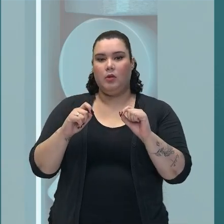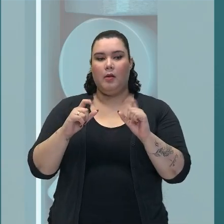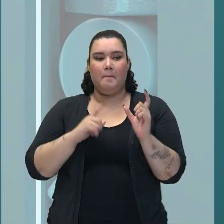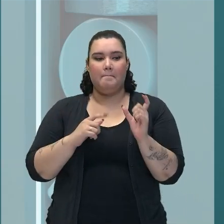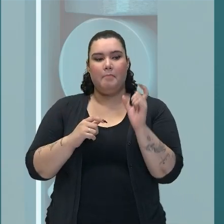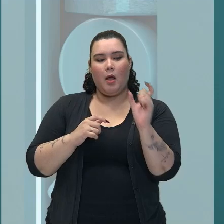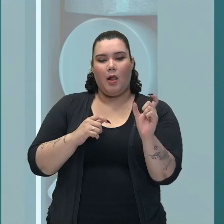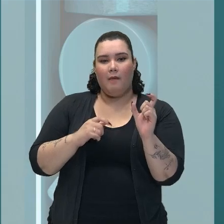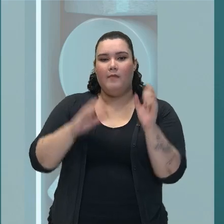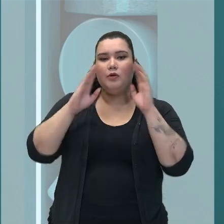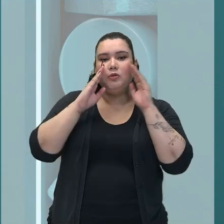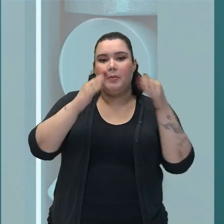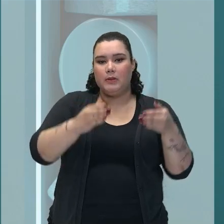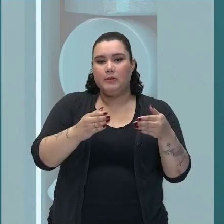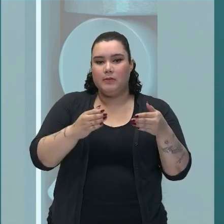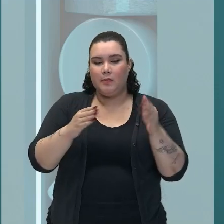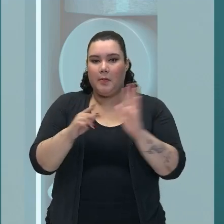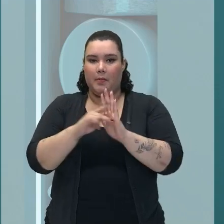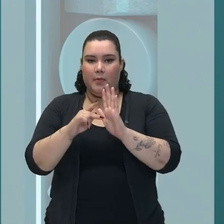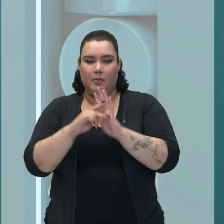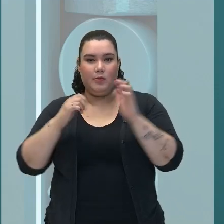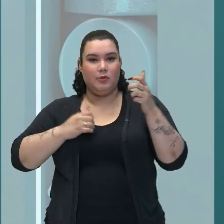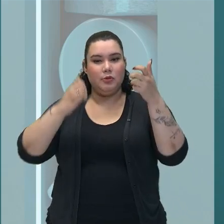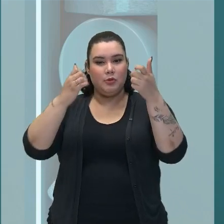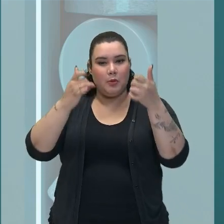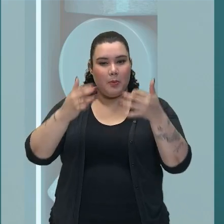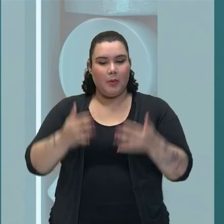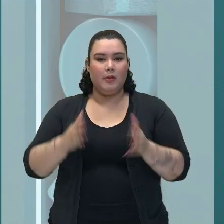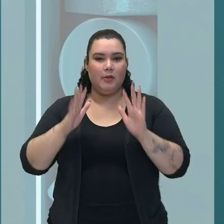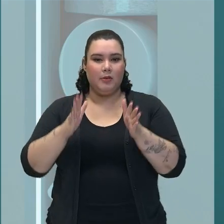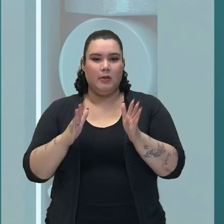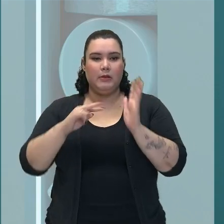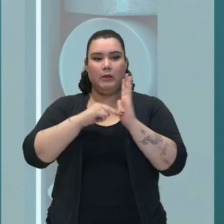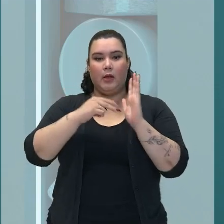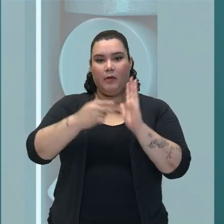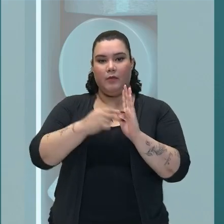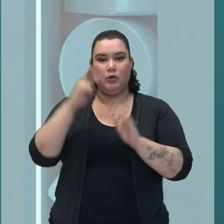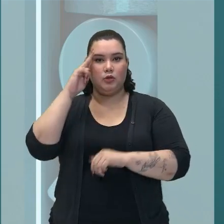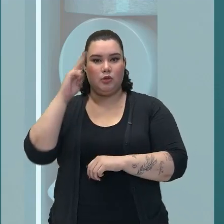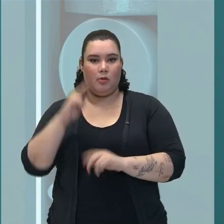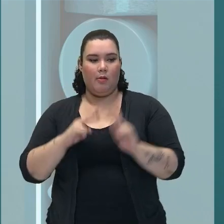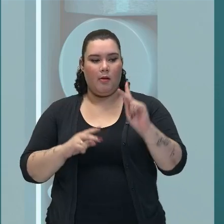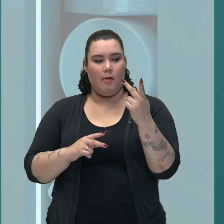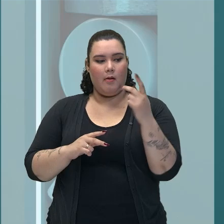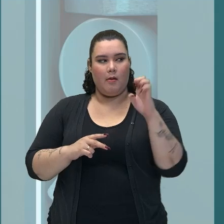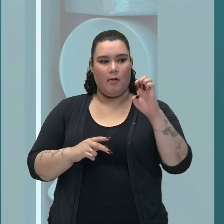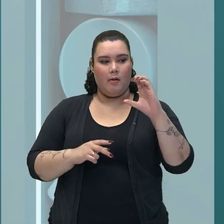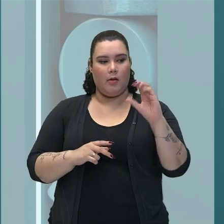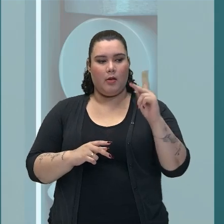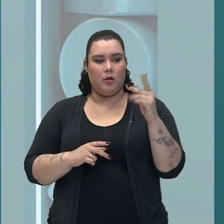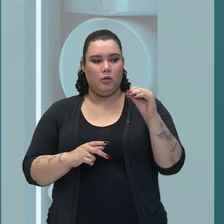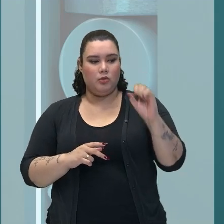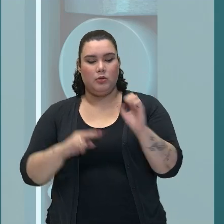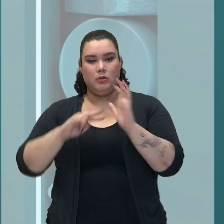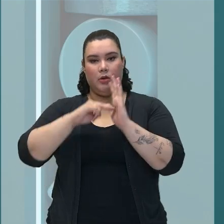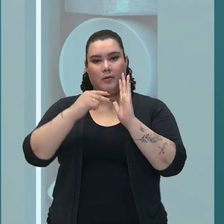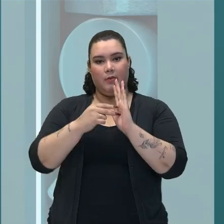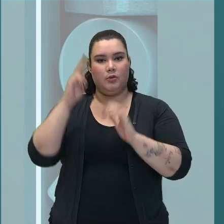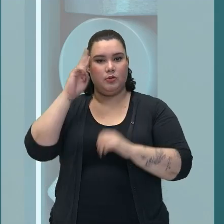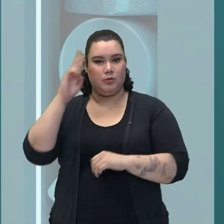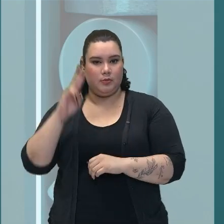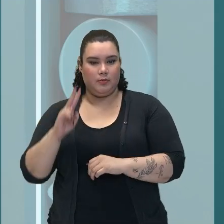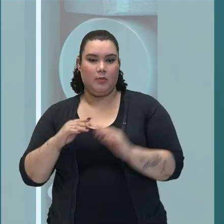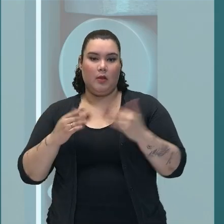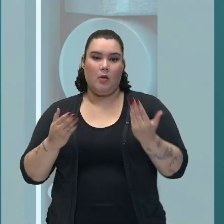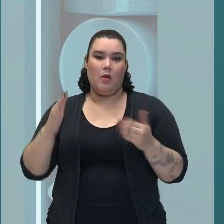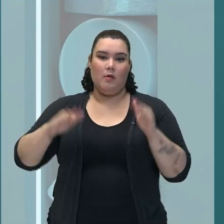né? Hechos, perceberam, né? Eu até expliquei que significa fatos. O que acontece, os episódios. Então, geralmente, quando